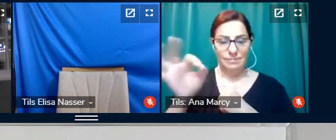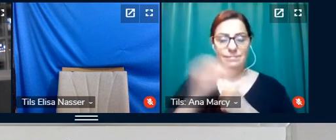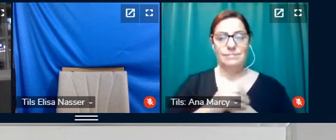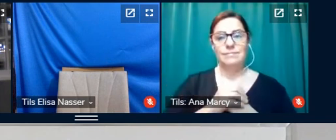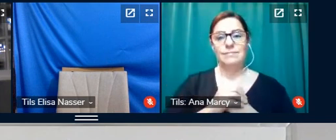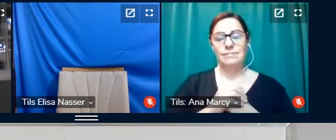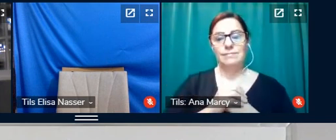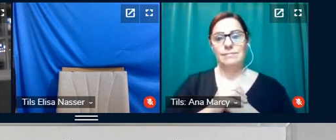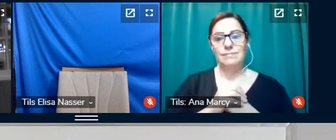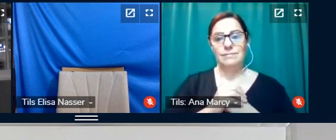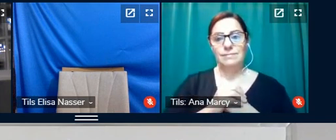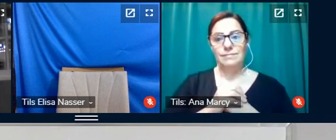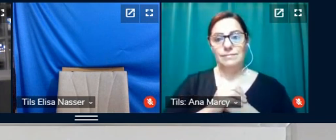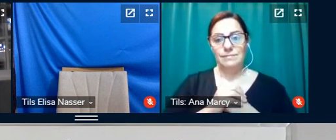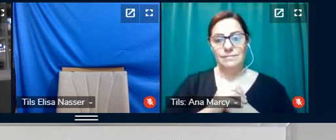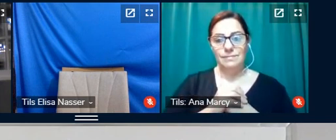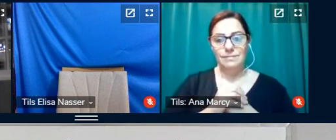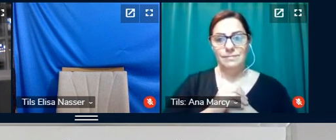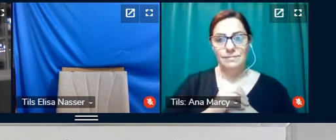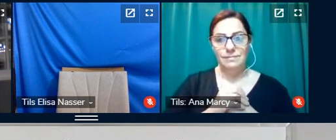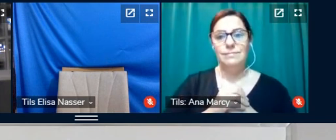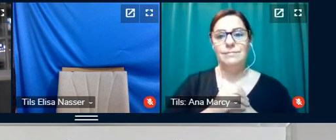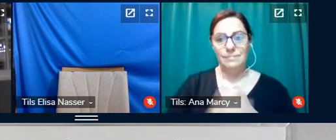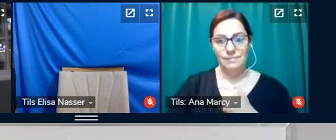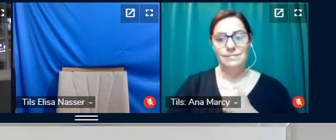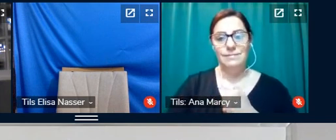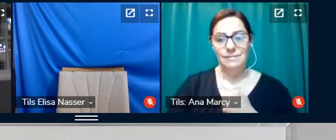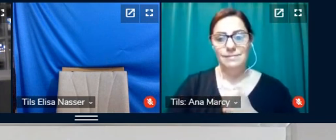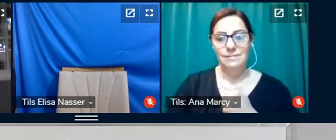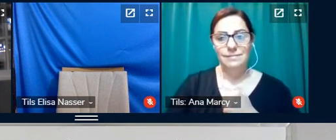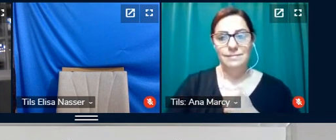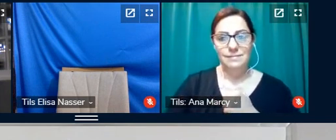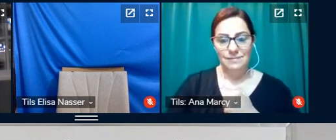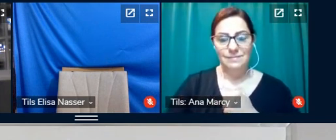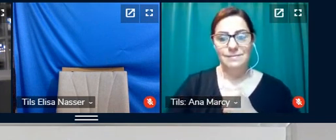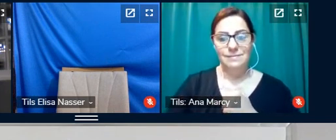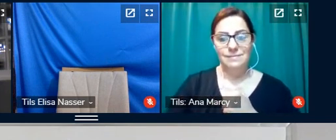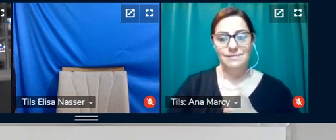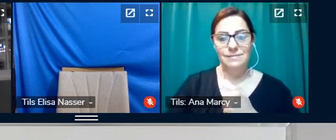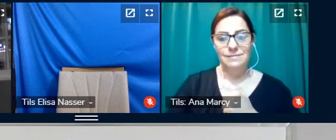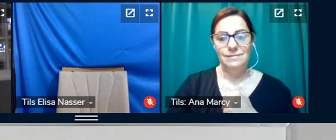0,573. Então Fx vai